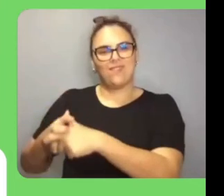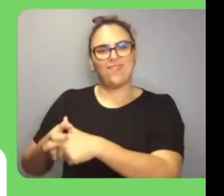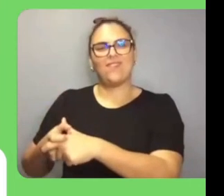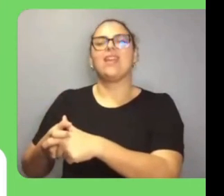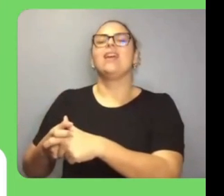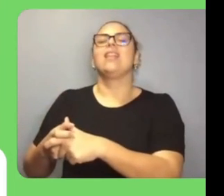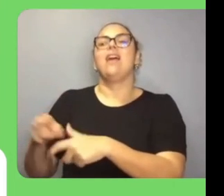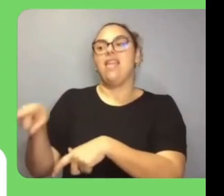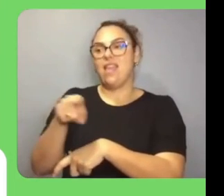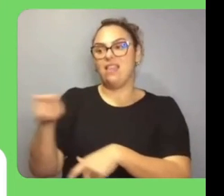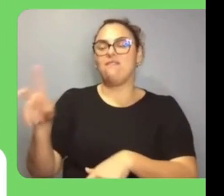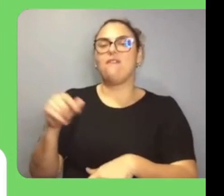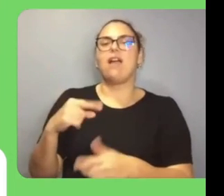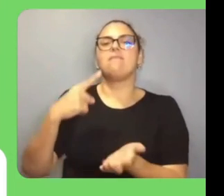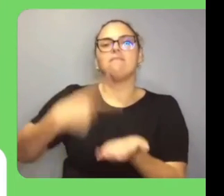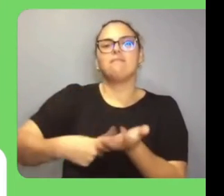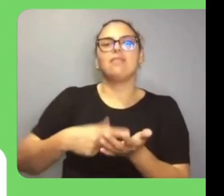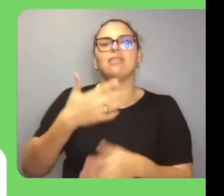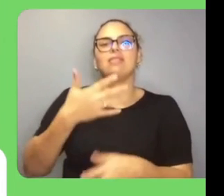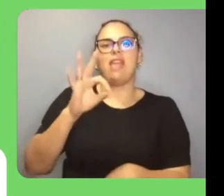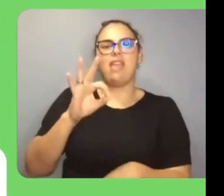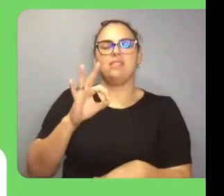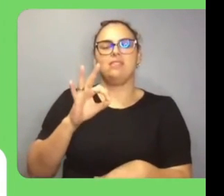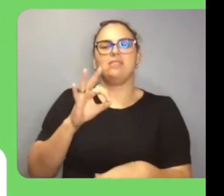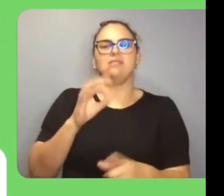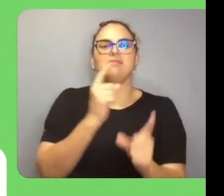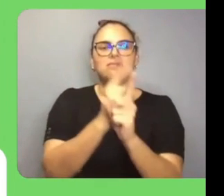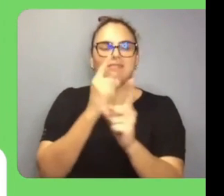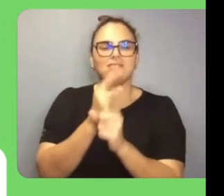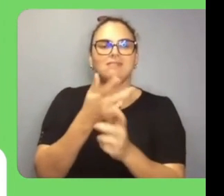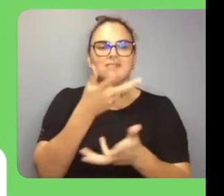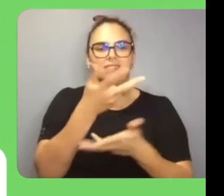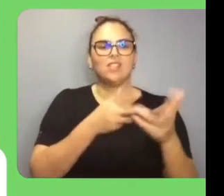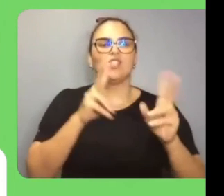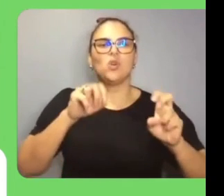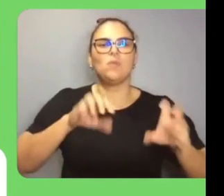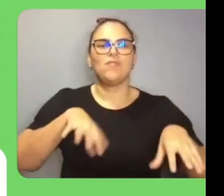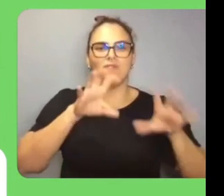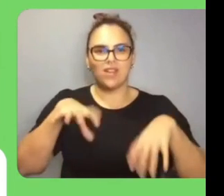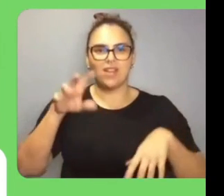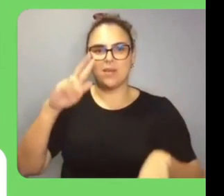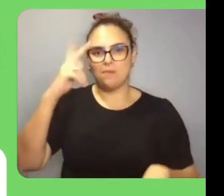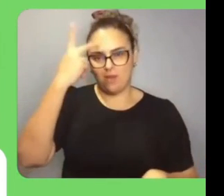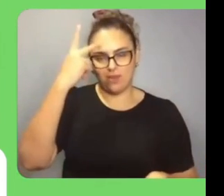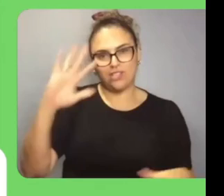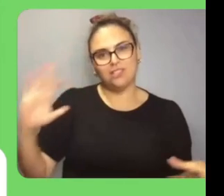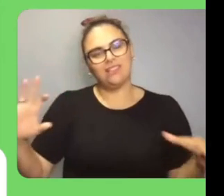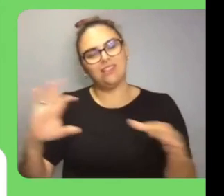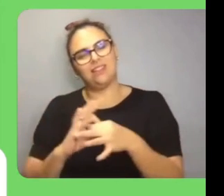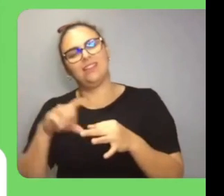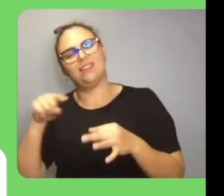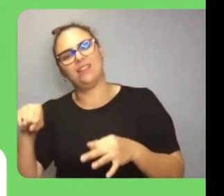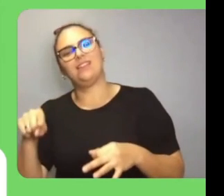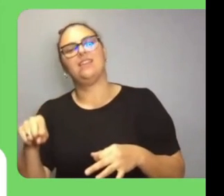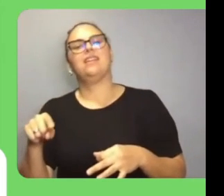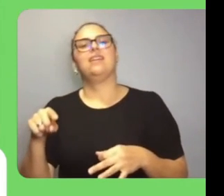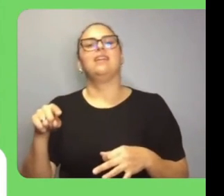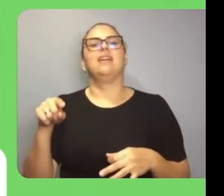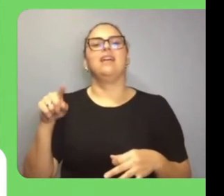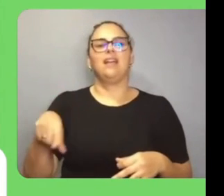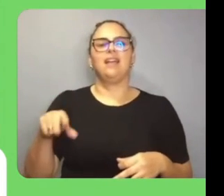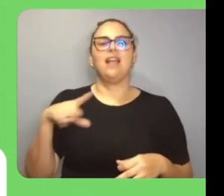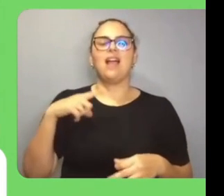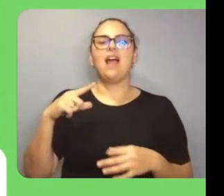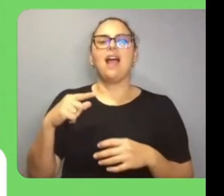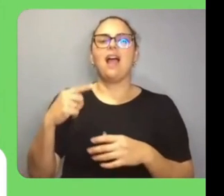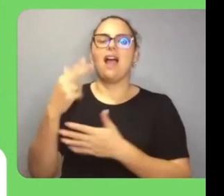para refletir sobre a vivência do funk paulista e as artes plásticas, a partir do Beco dos Artistas da Perifacom. E